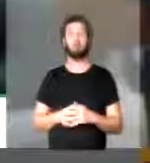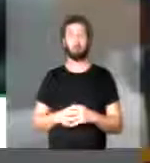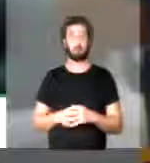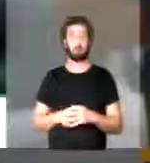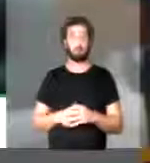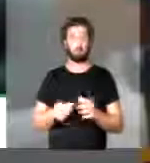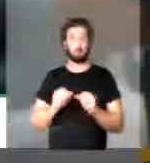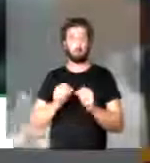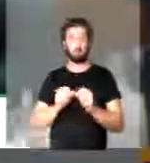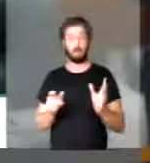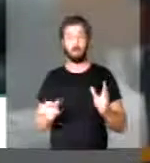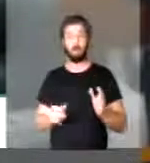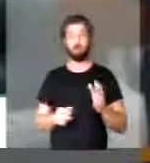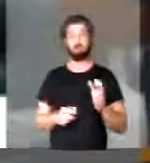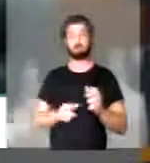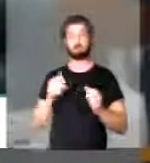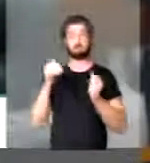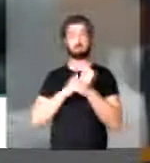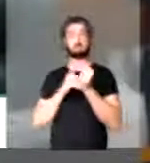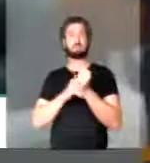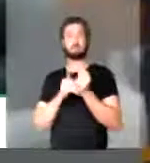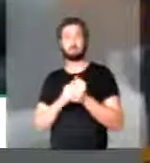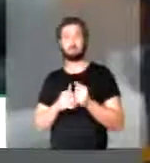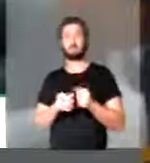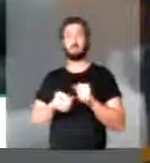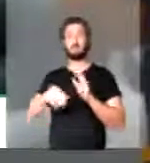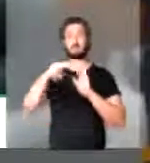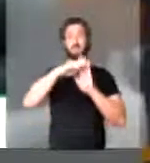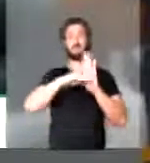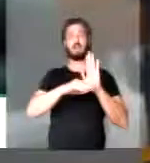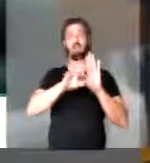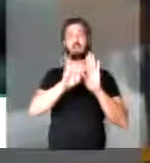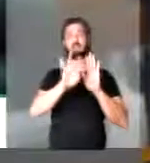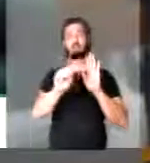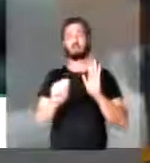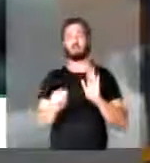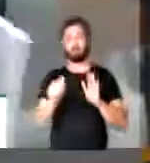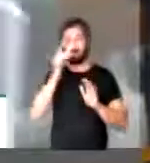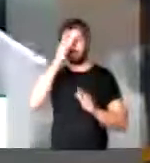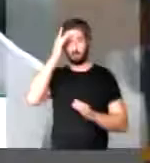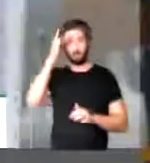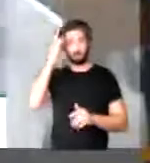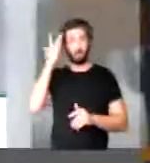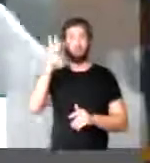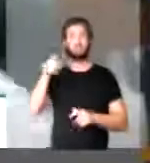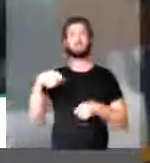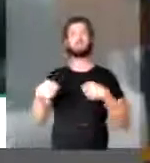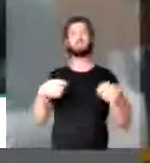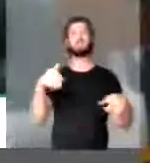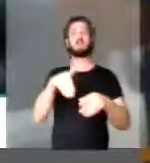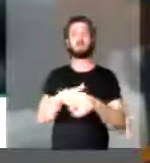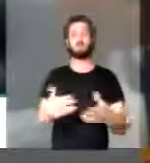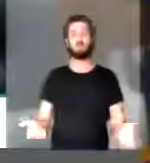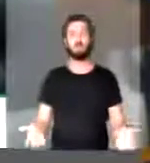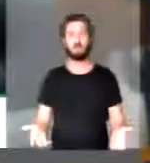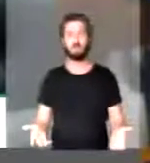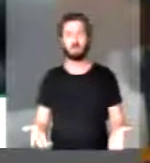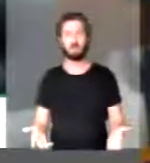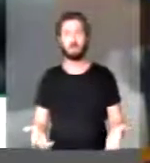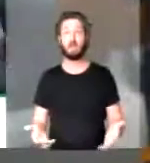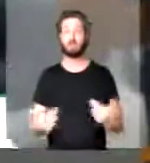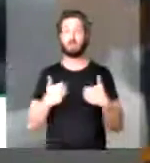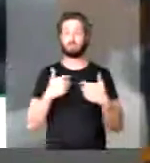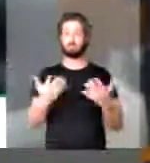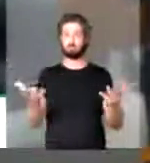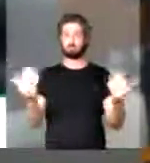for exercido de forma secreta no voto em lista, onde o eleitor não sabe muitas vezes em quem está votando. Eu